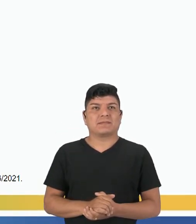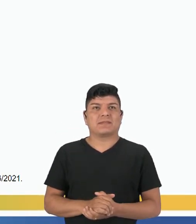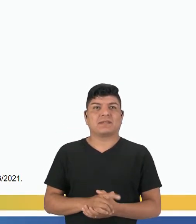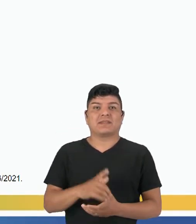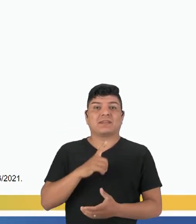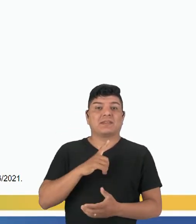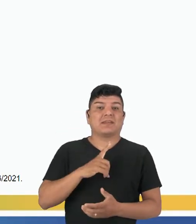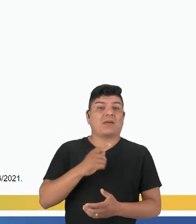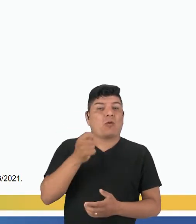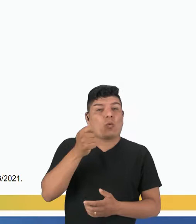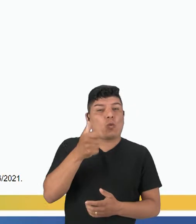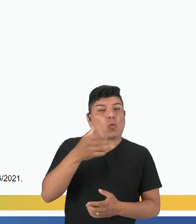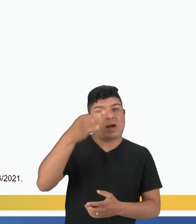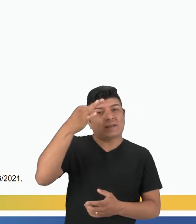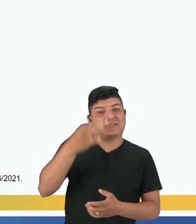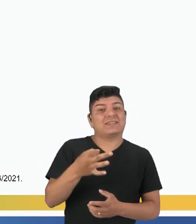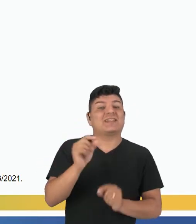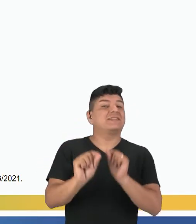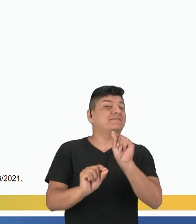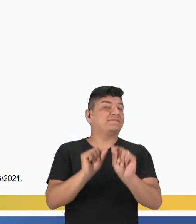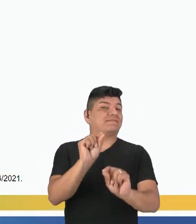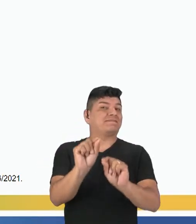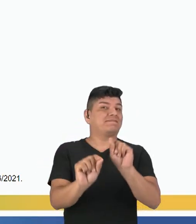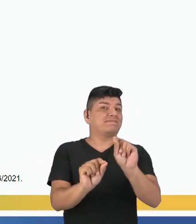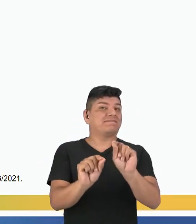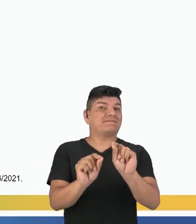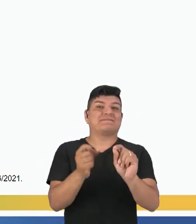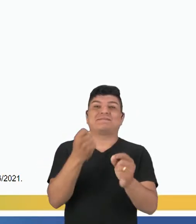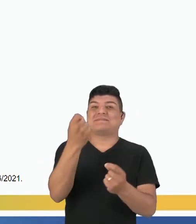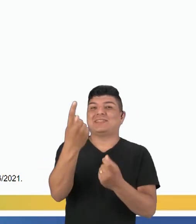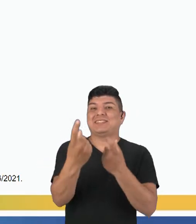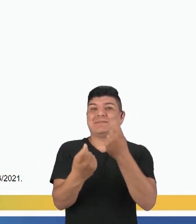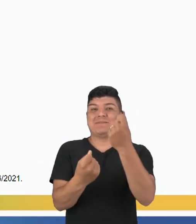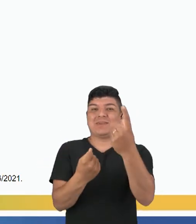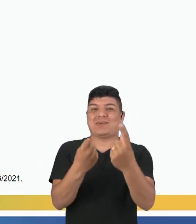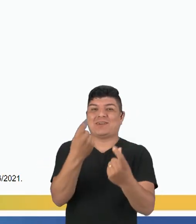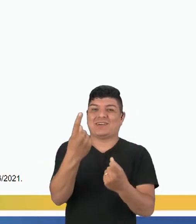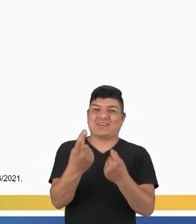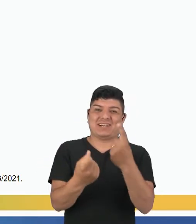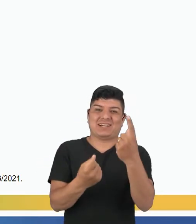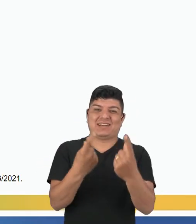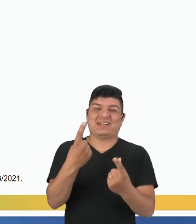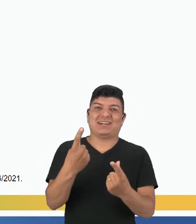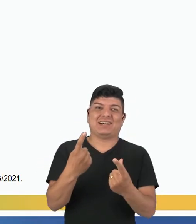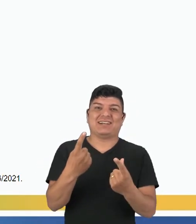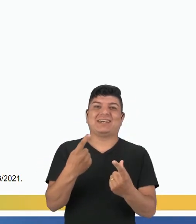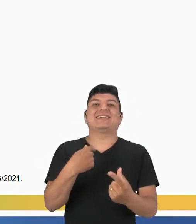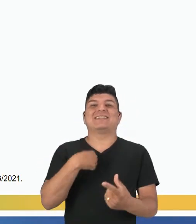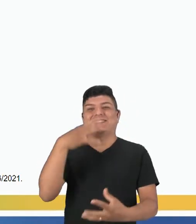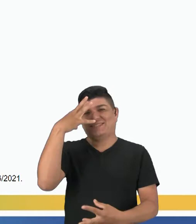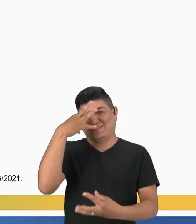quase certeza que esse barulho é de... Pipoca! Eba! Eu